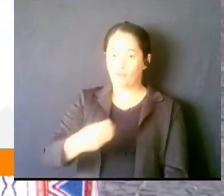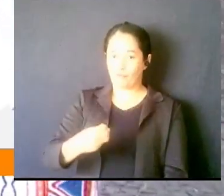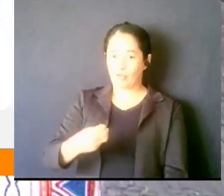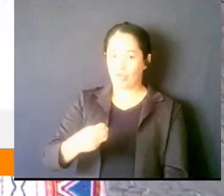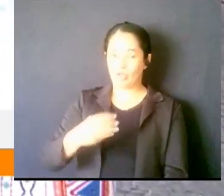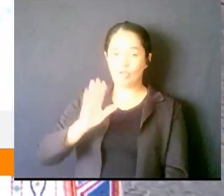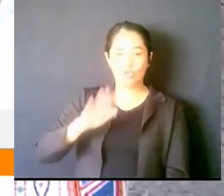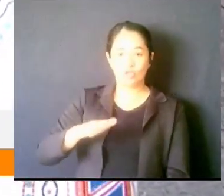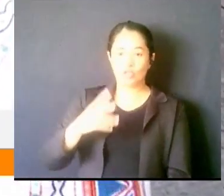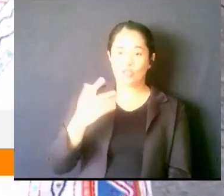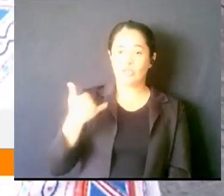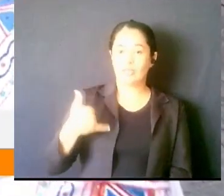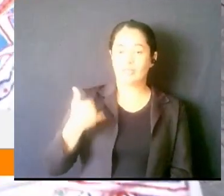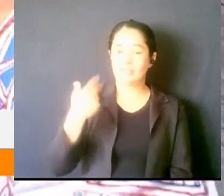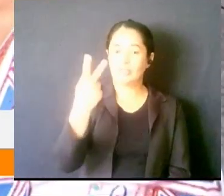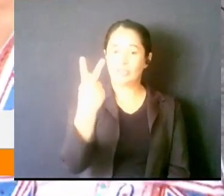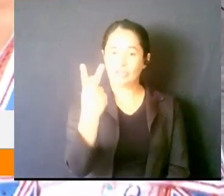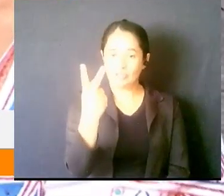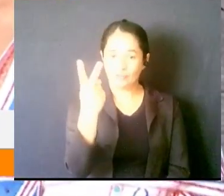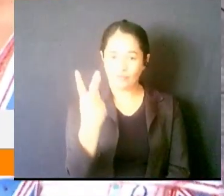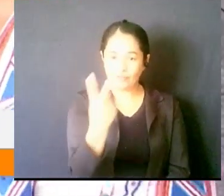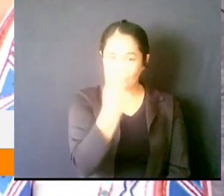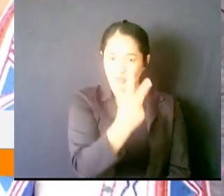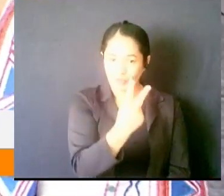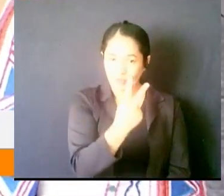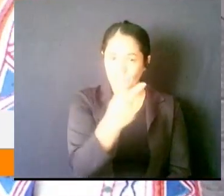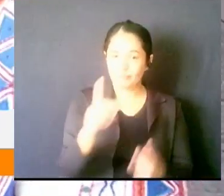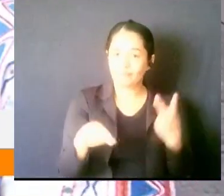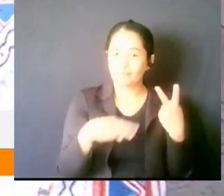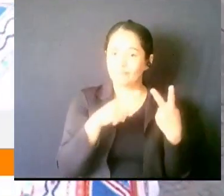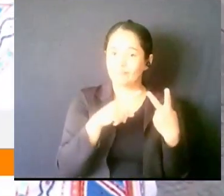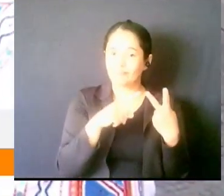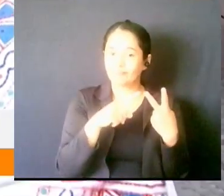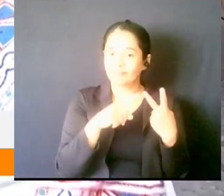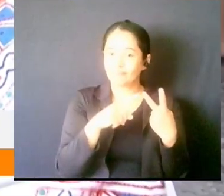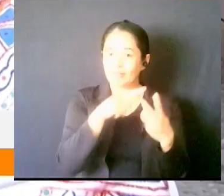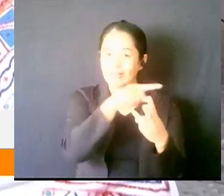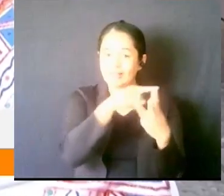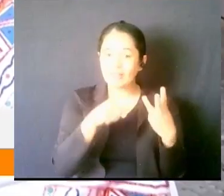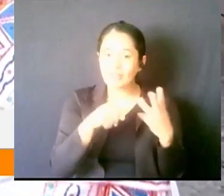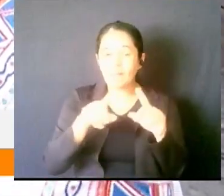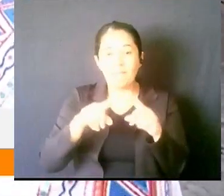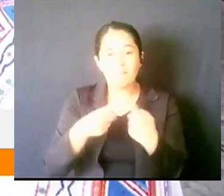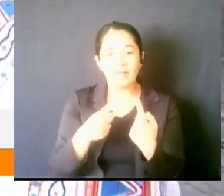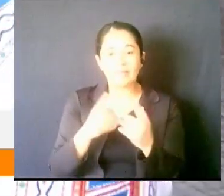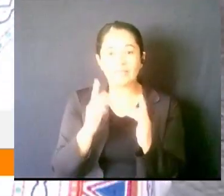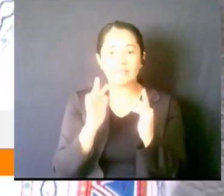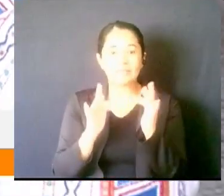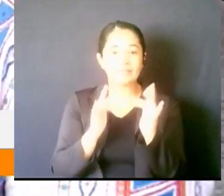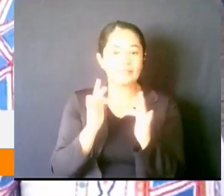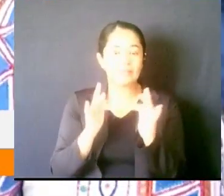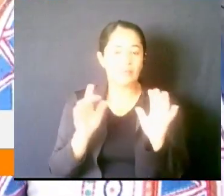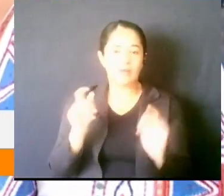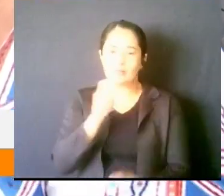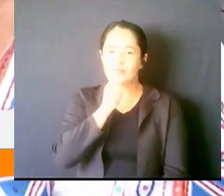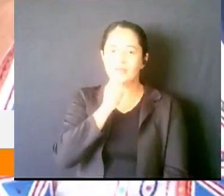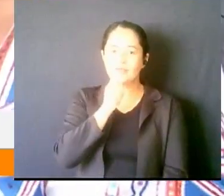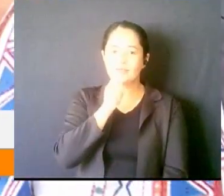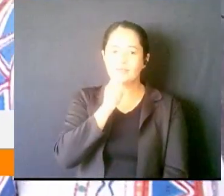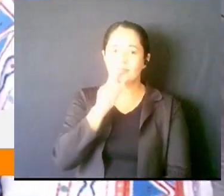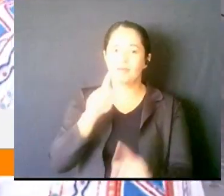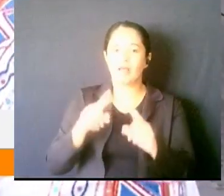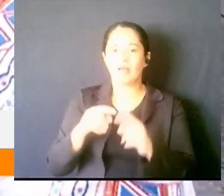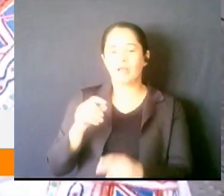tem 32 e o meu caçula, ele tem 16. Só que ele ainda não namora. Assim que eles começarem a namorar, eu vou falar para eles,